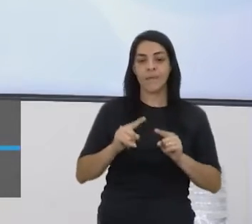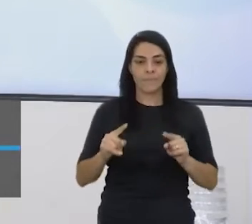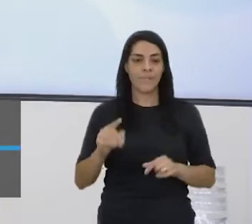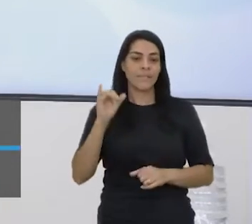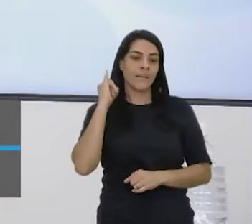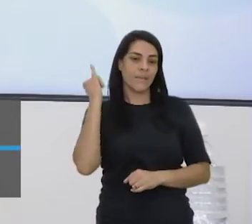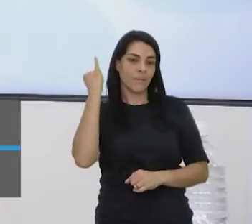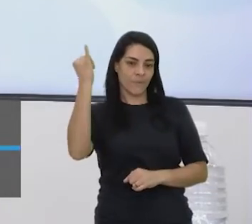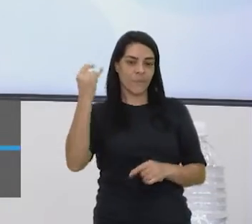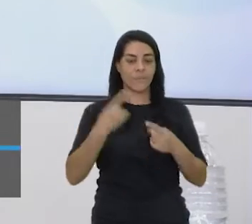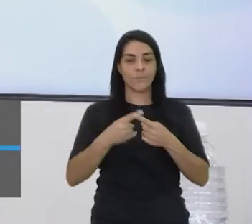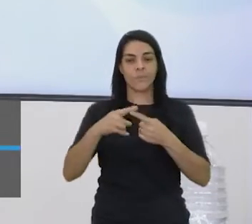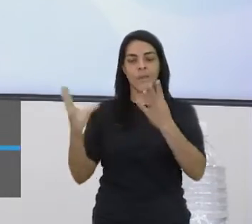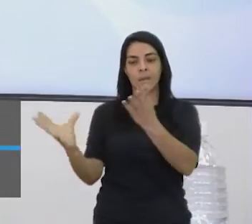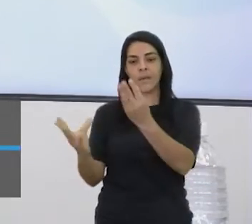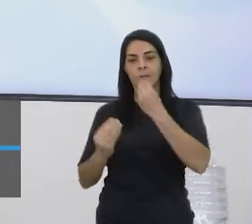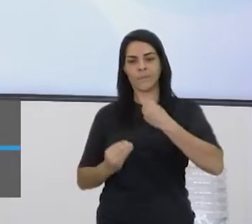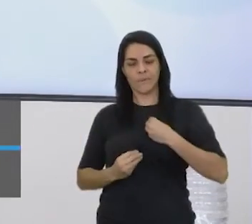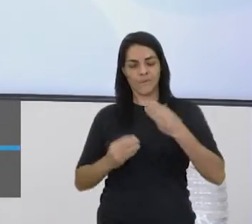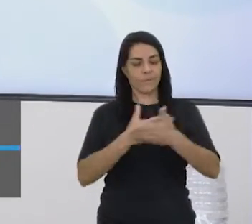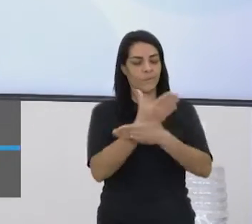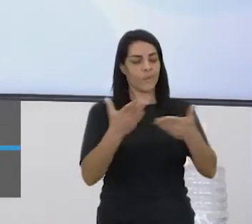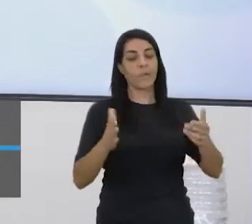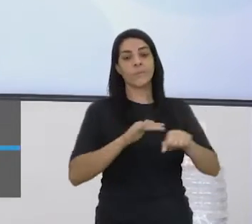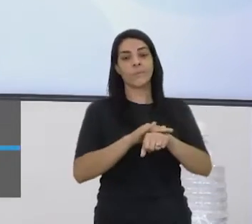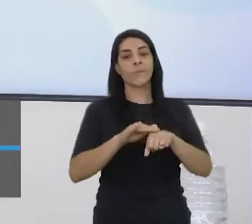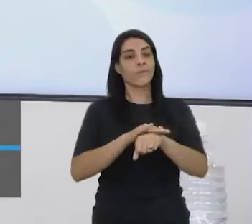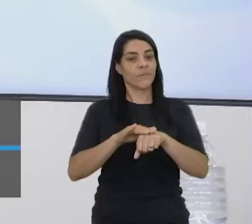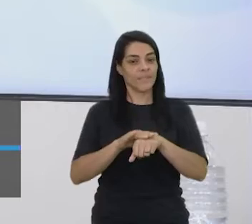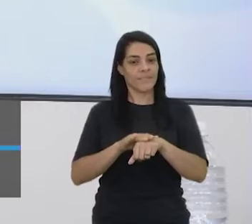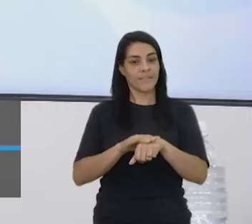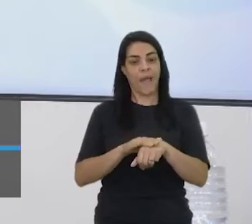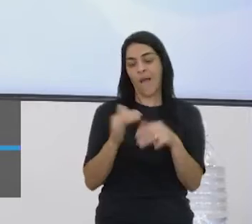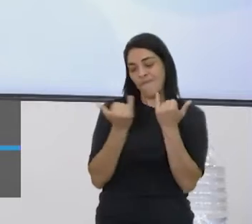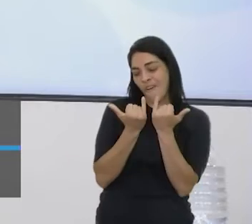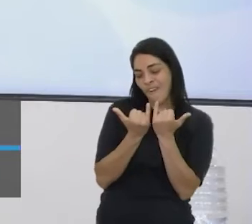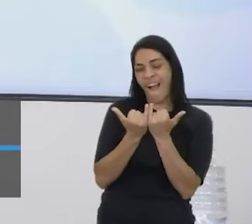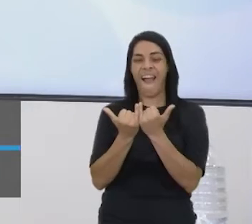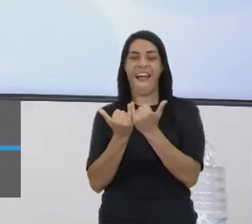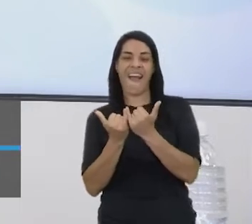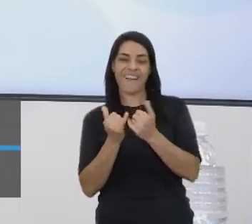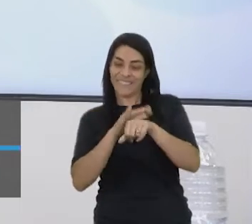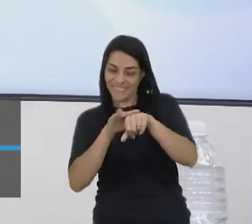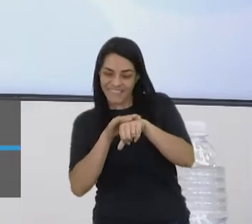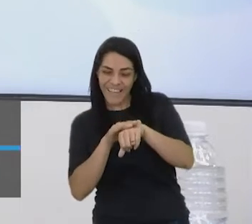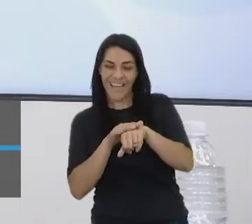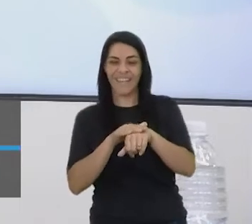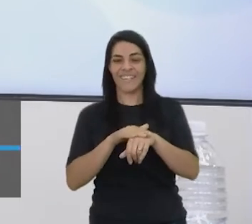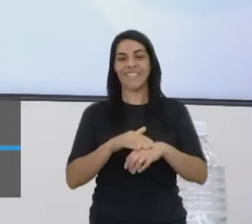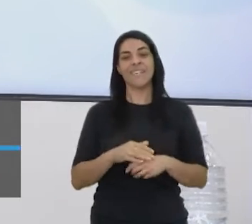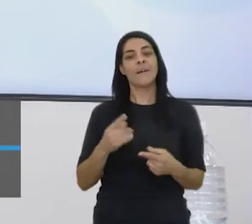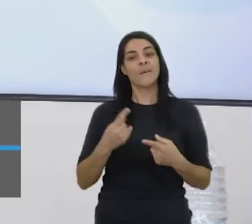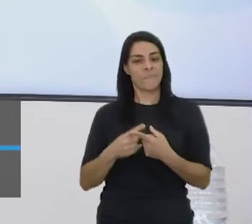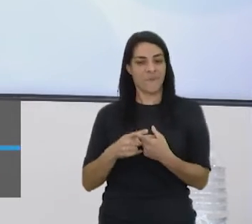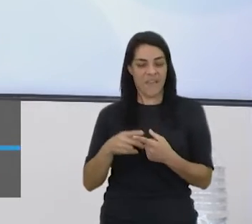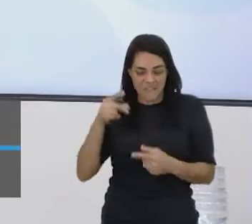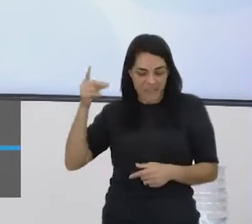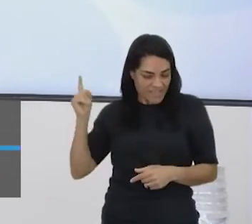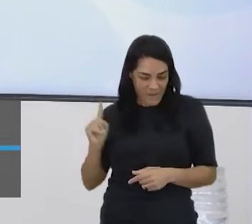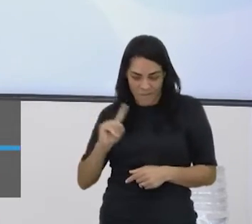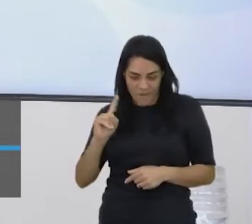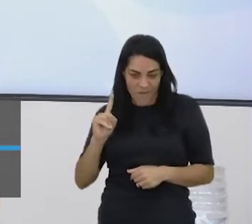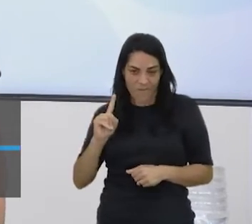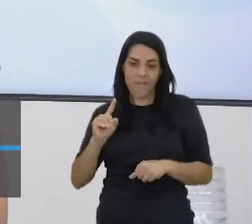por ser um acolhimento a gente também conversar a gente voltar a fofoca em dia quanto tempo a gente tá aí sem colocar uma fofoca em dia